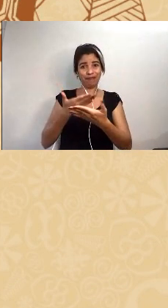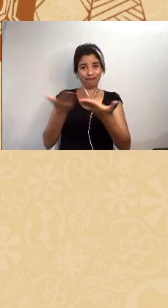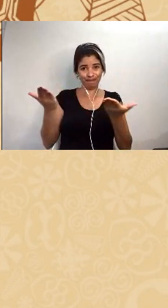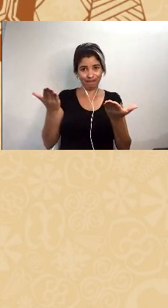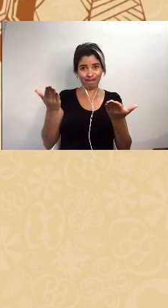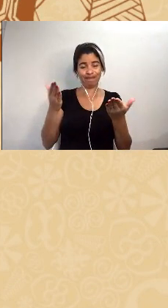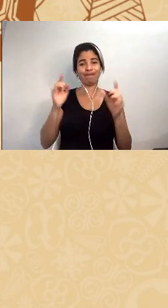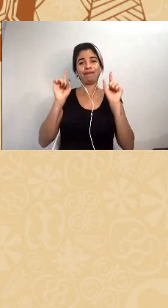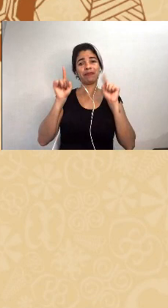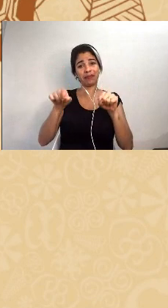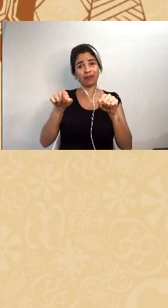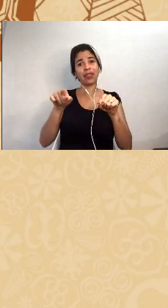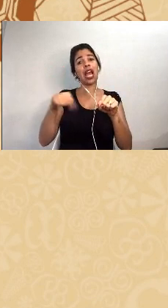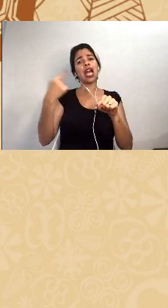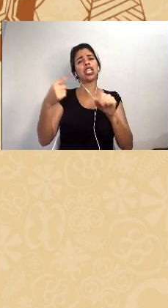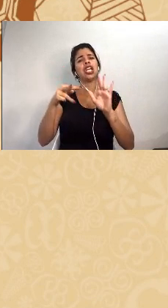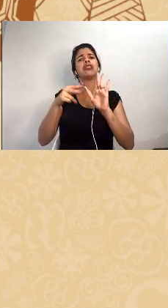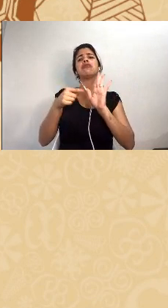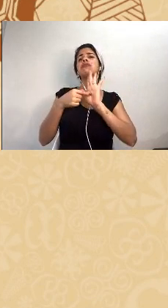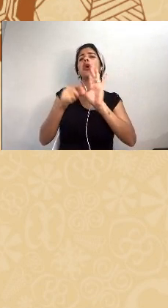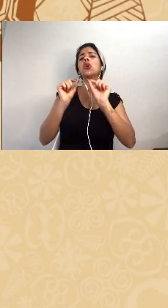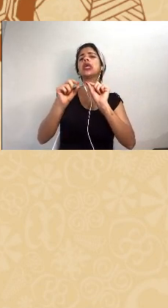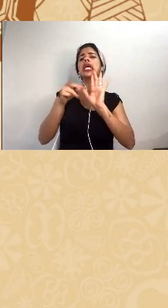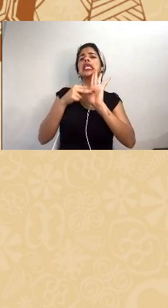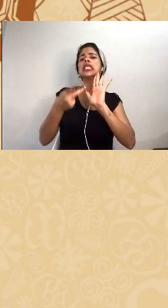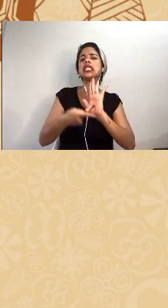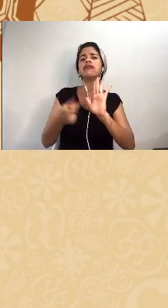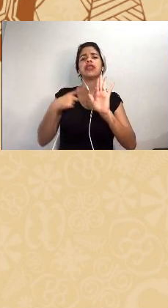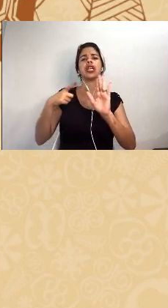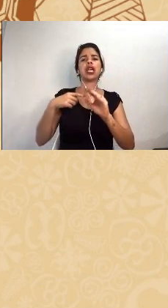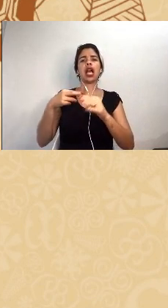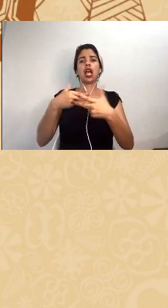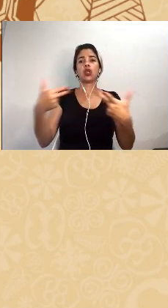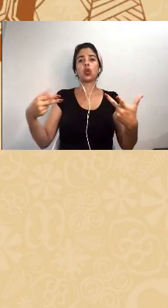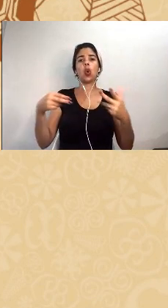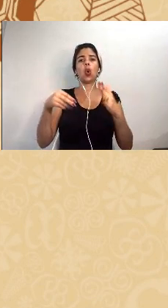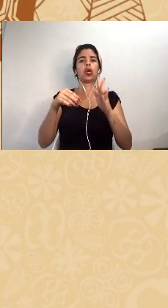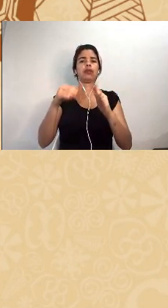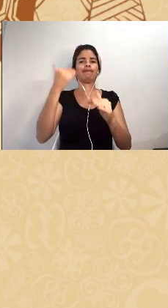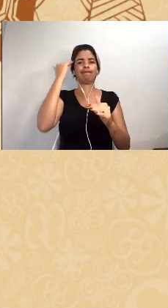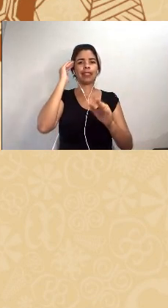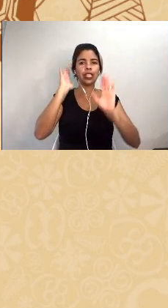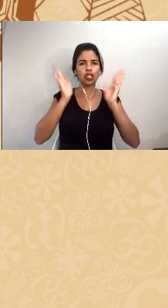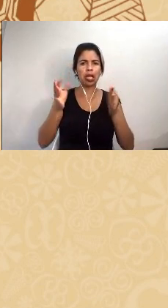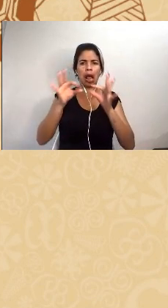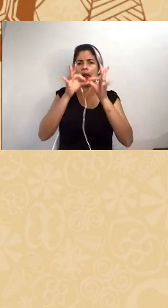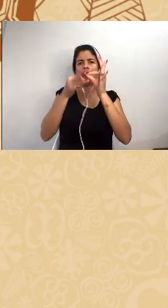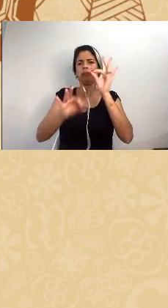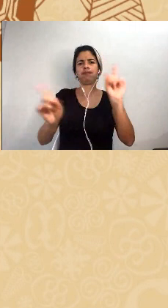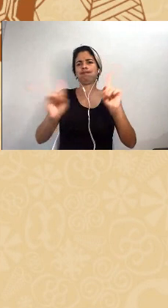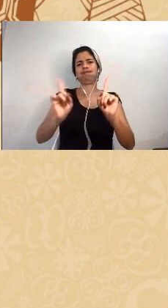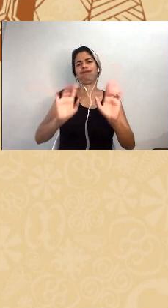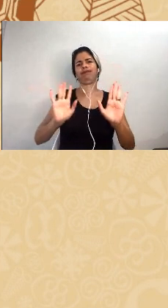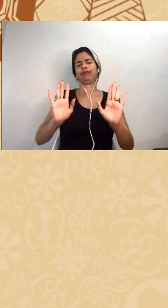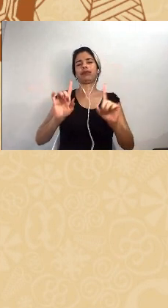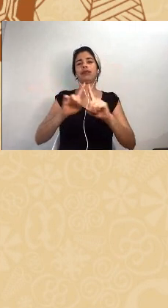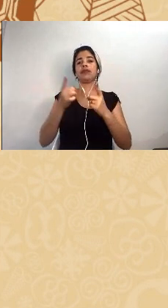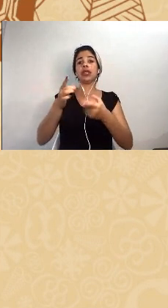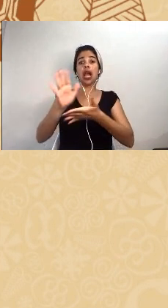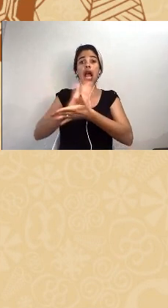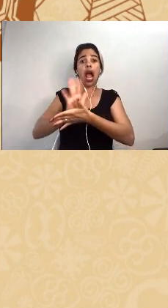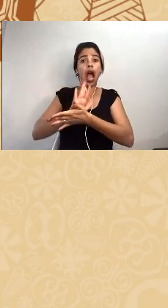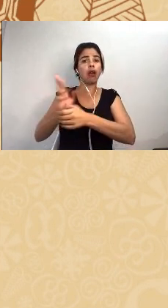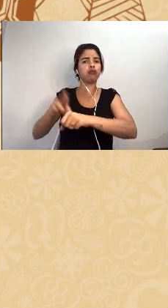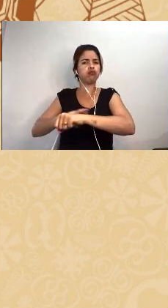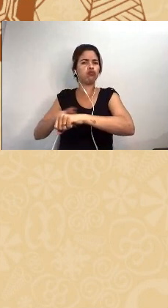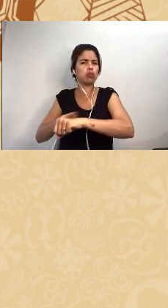isso é o que a gente pode aí definir, né, a partir dos conceitos que a gente já viu, não vou me delongar sobre isso, né, sobre racismo direto,